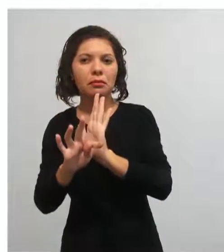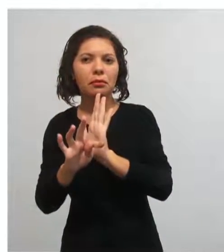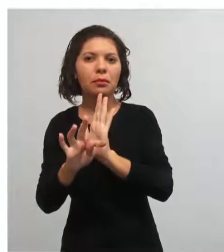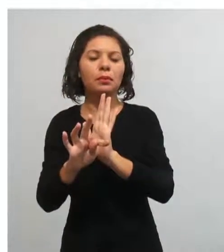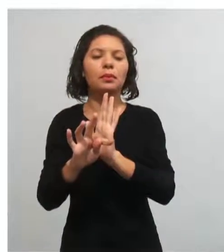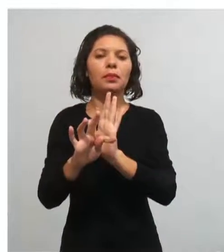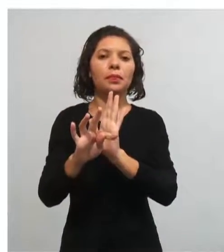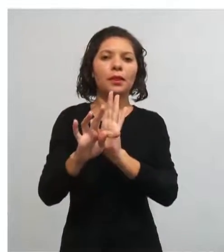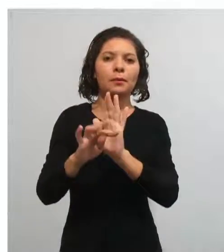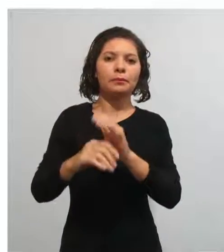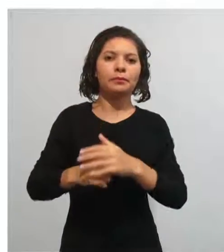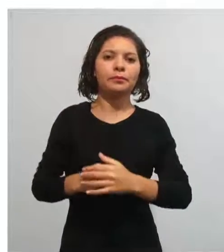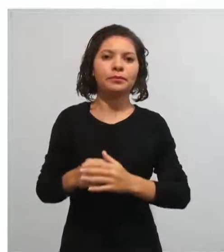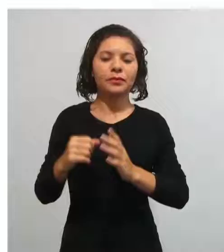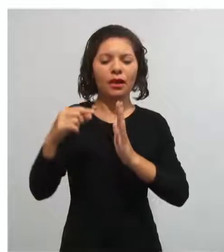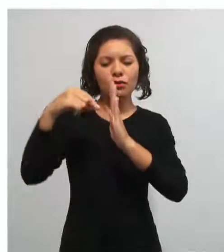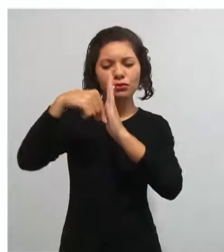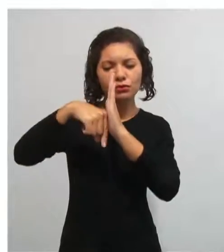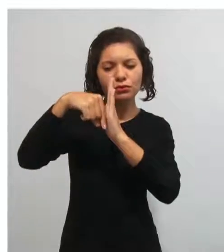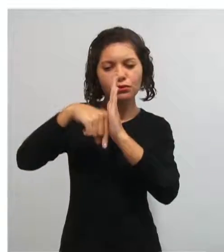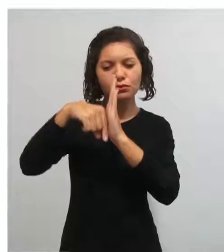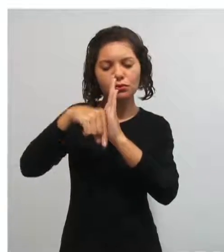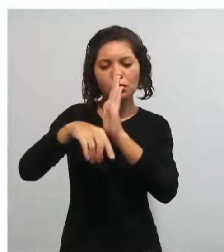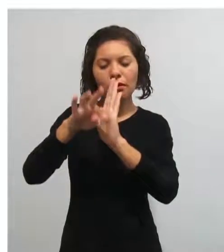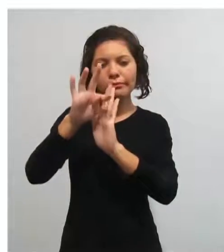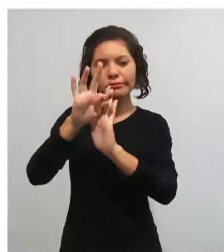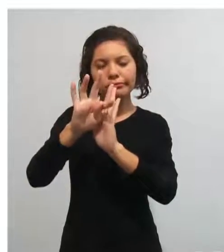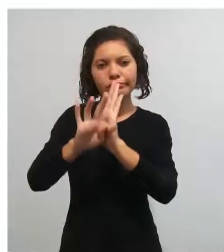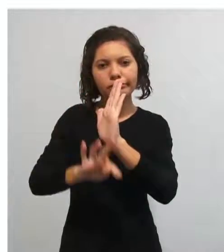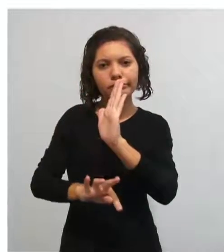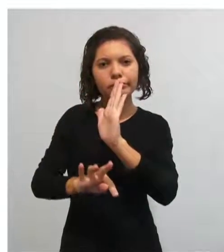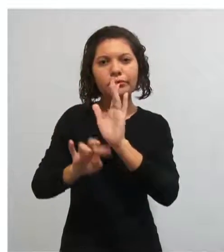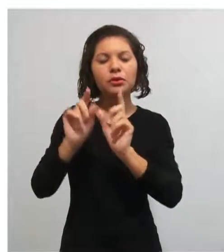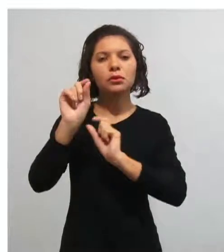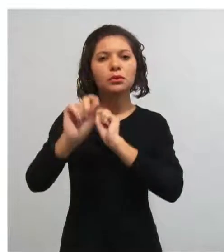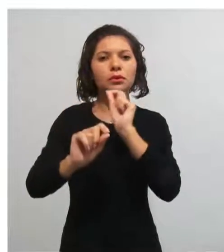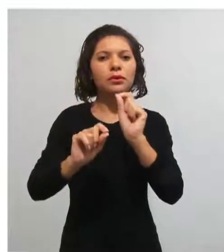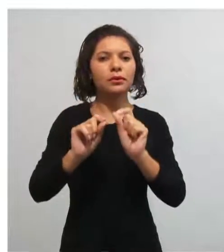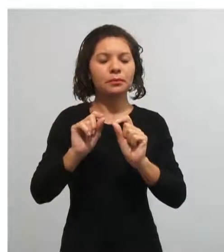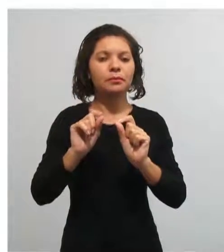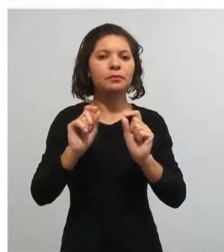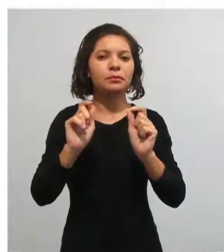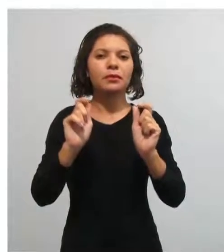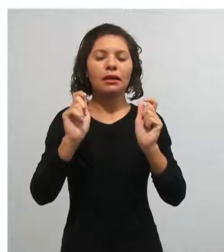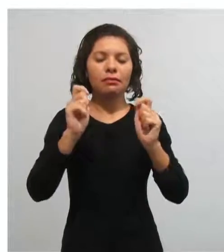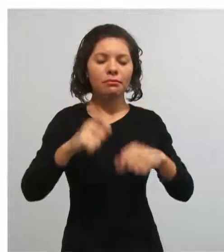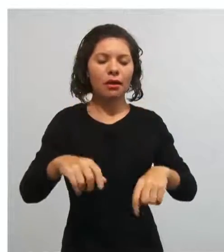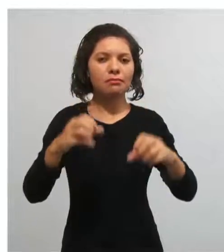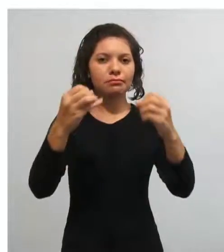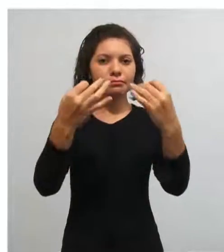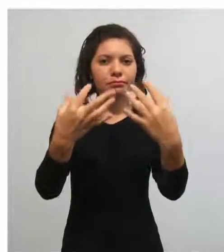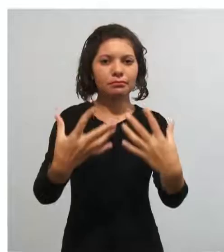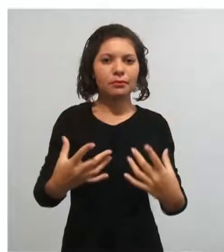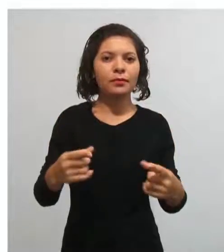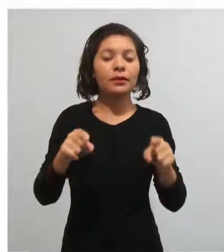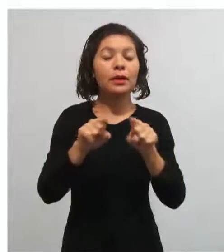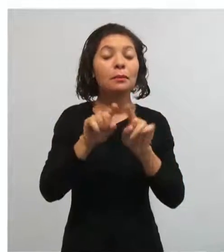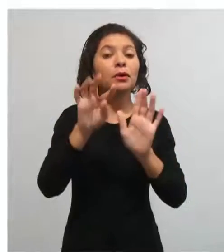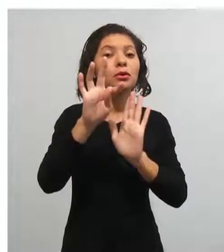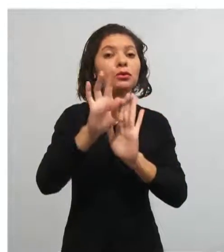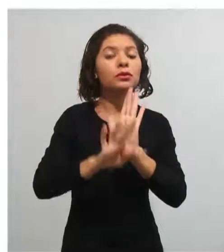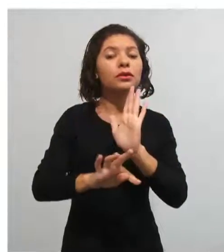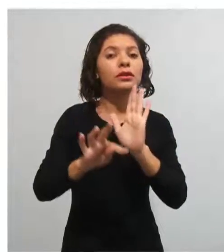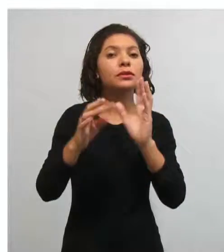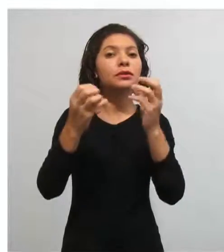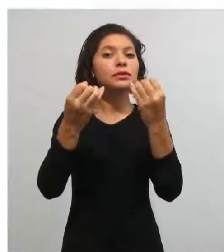nas entrelinhas, que está pressuposto, ou seja, poderia dizer. E entre o que ele diz e o que